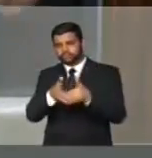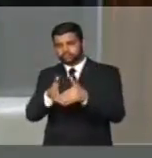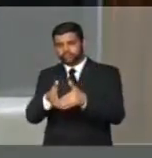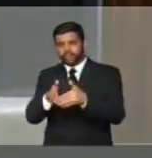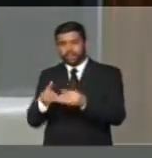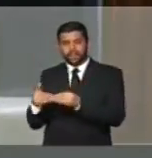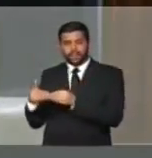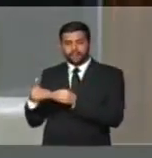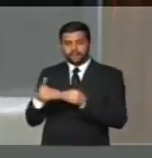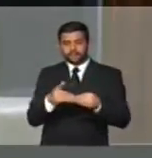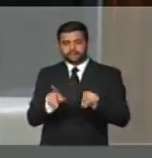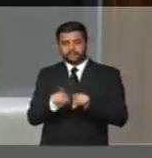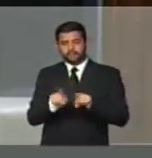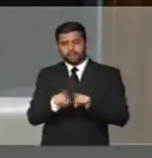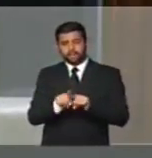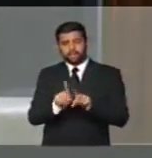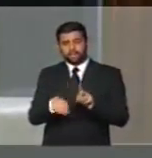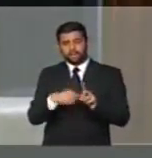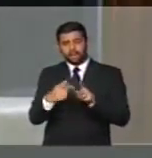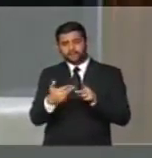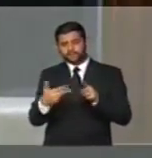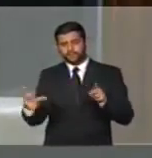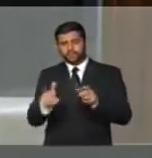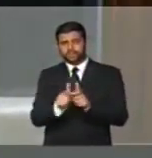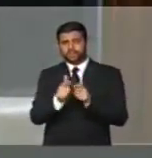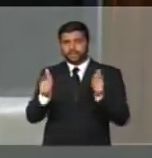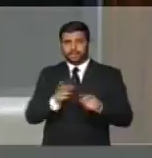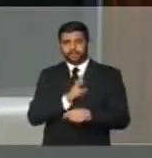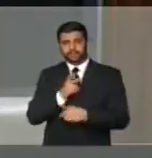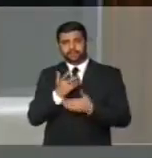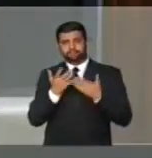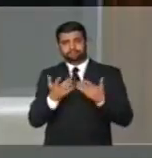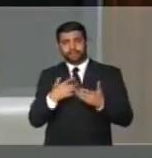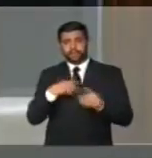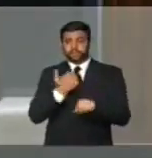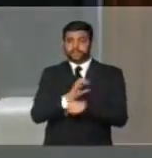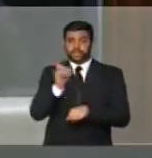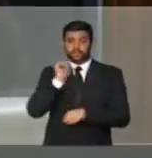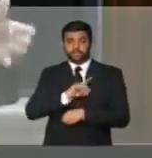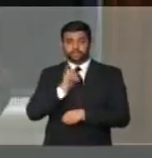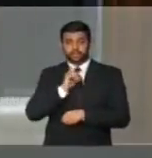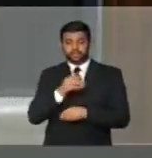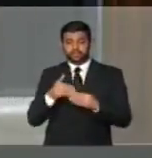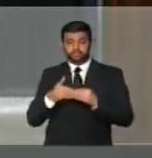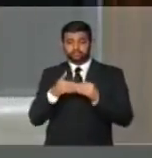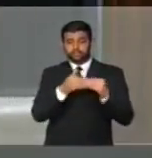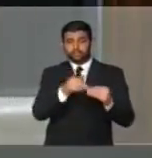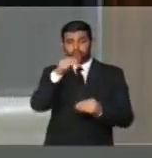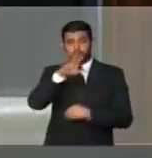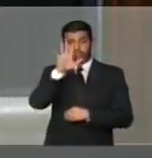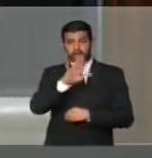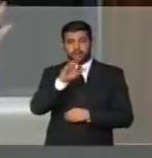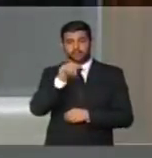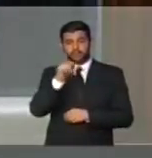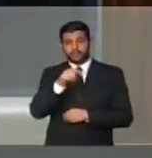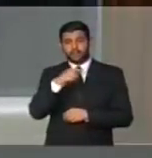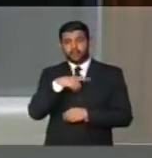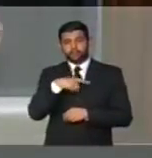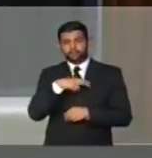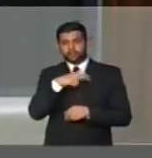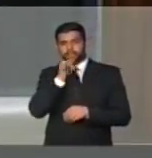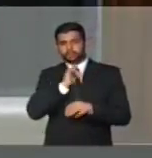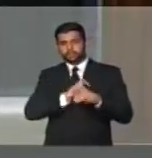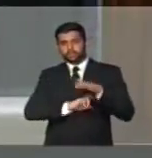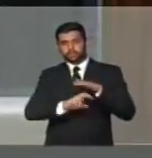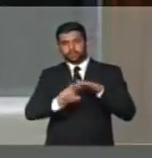Brasil, trazendo também as coisas grandes lá de Minas Gerais para o Nordeste, de lá o trem